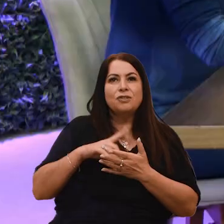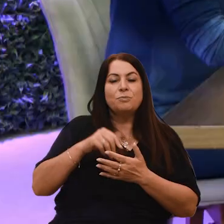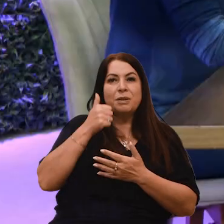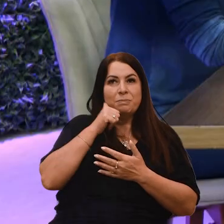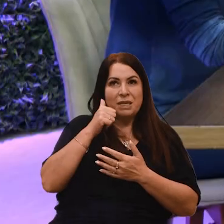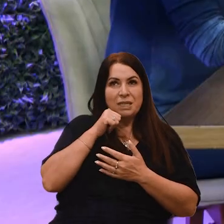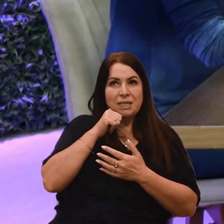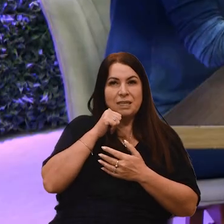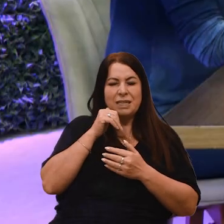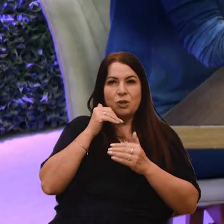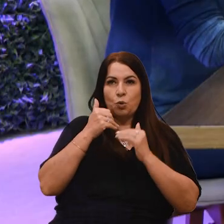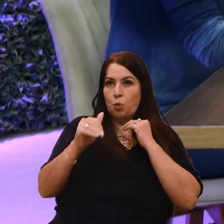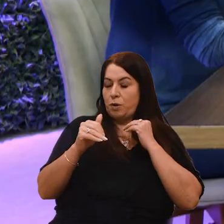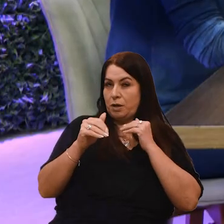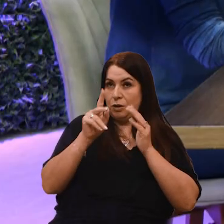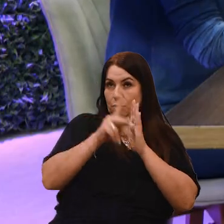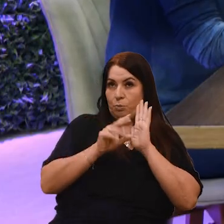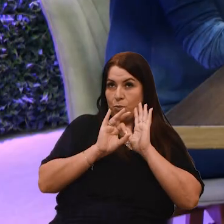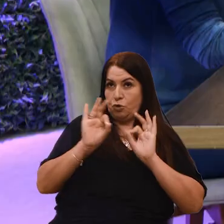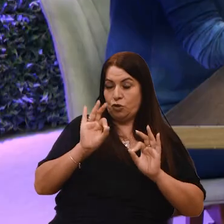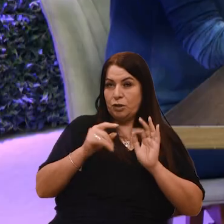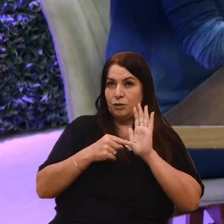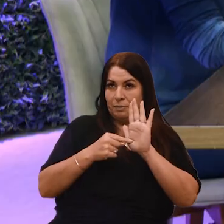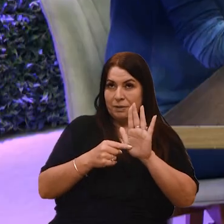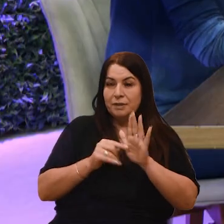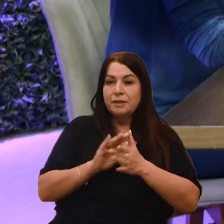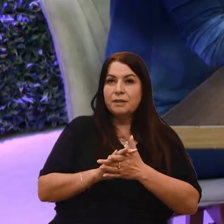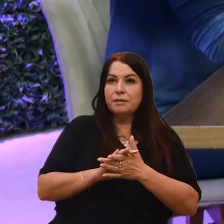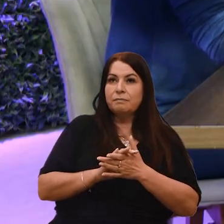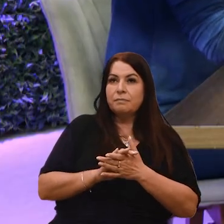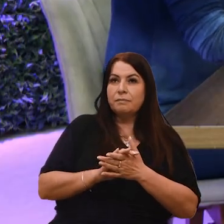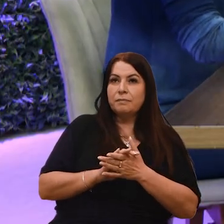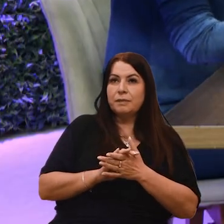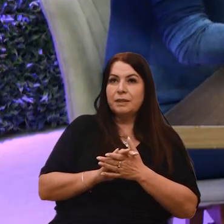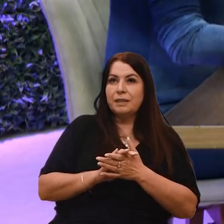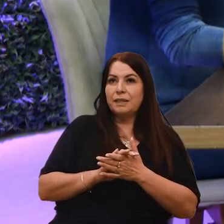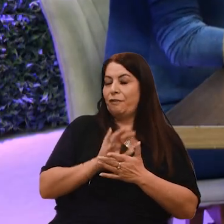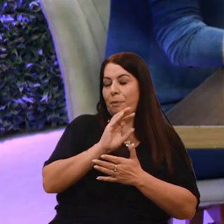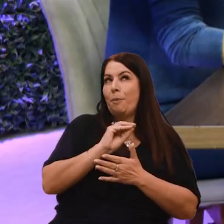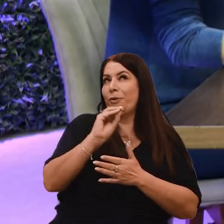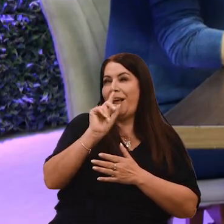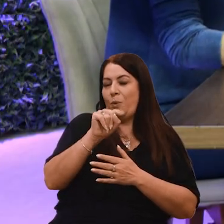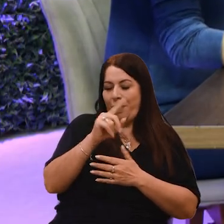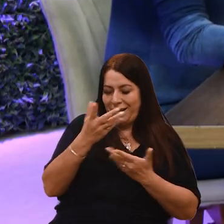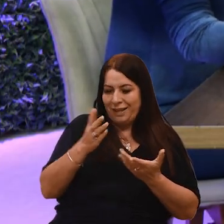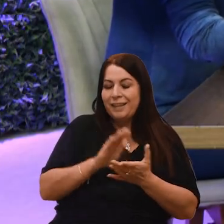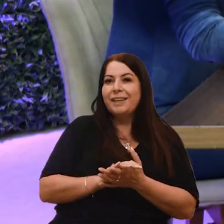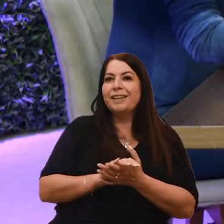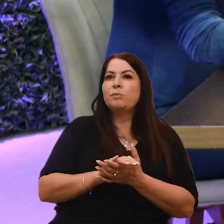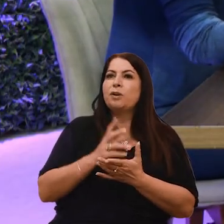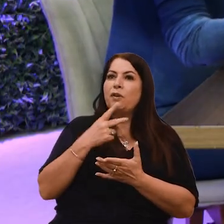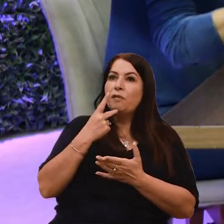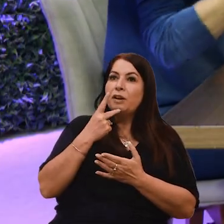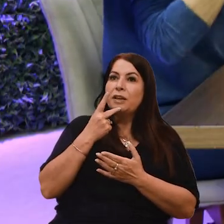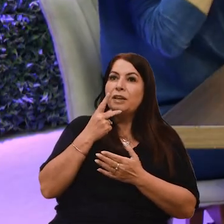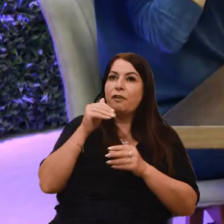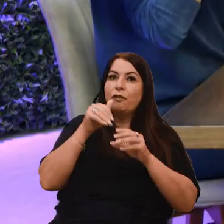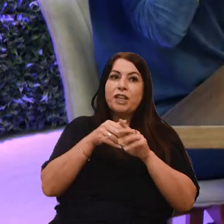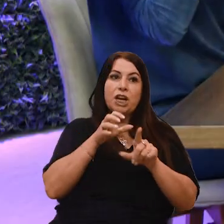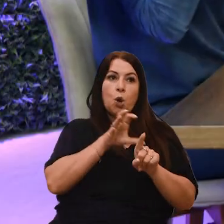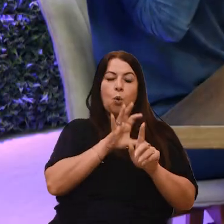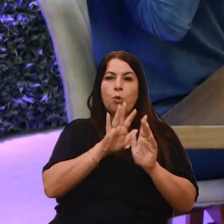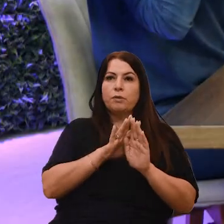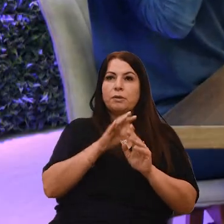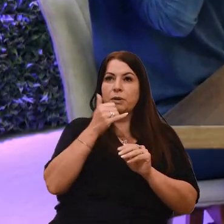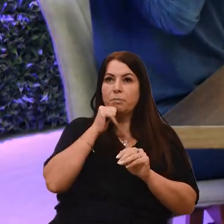menina que eu discordei de um projeto que apresentaram lá, que eu não vou colocar qual é, mas eu disse eu votaria contra.